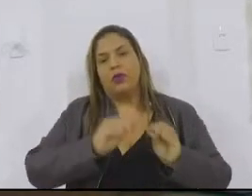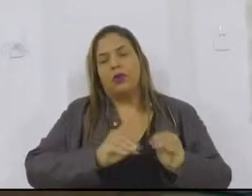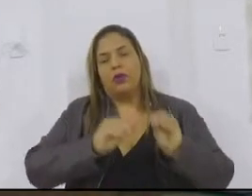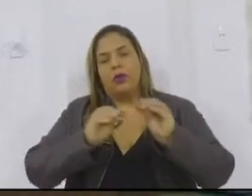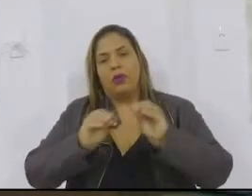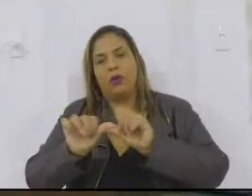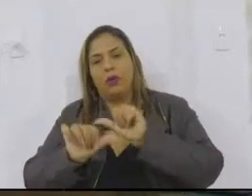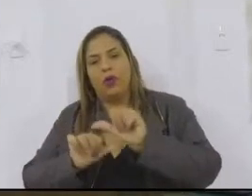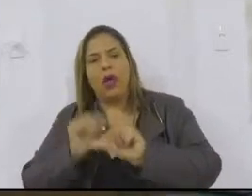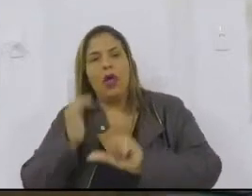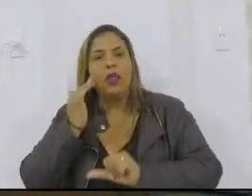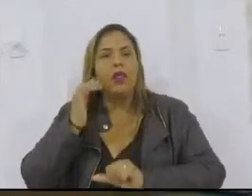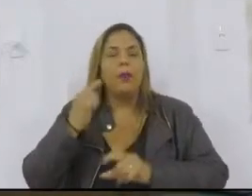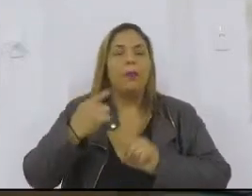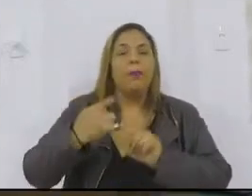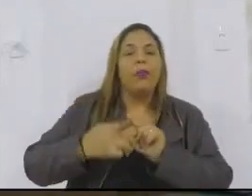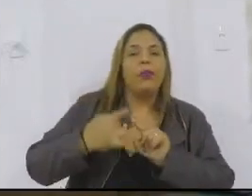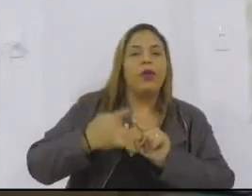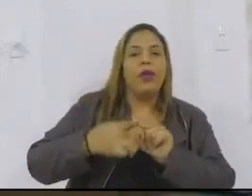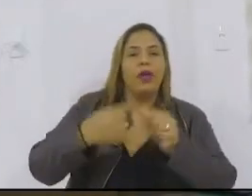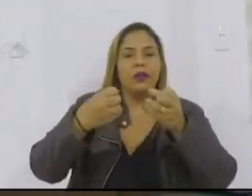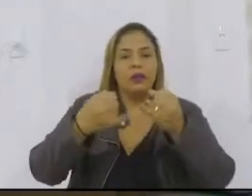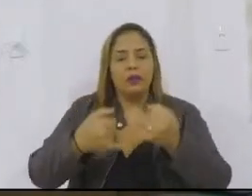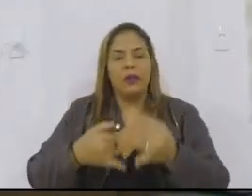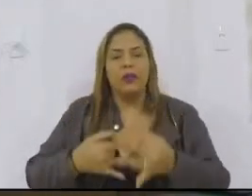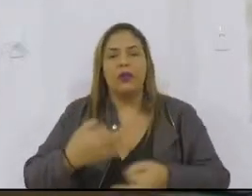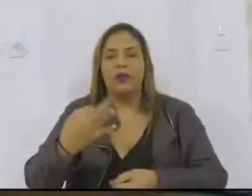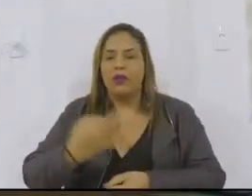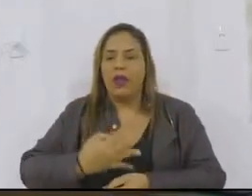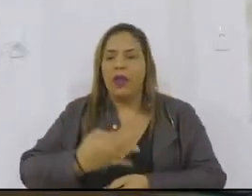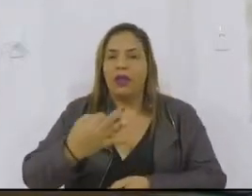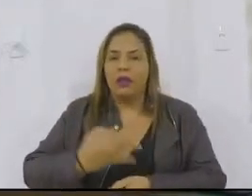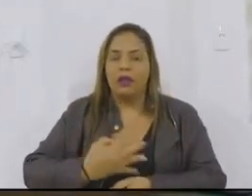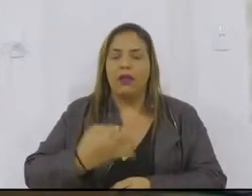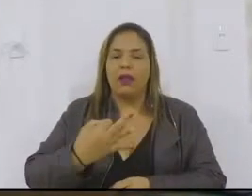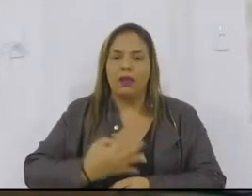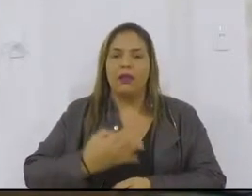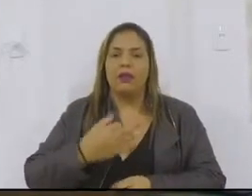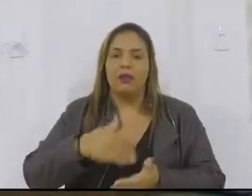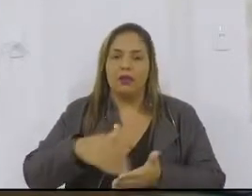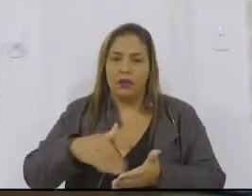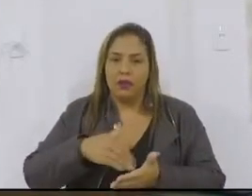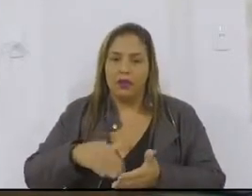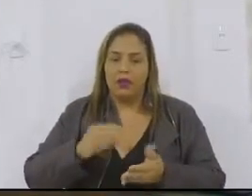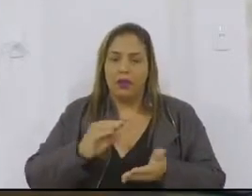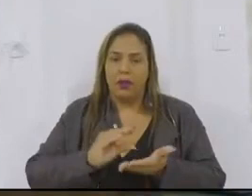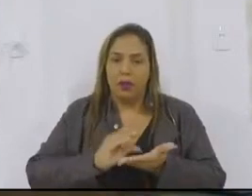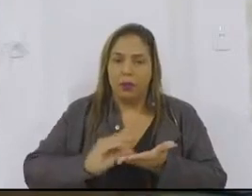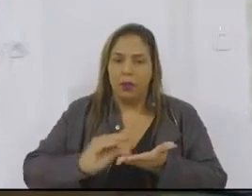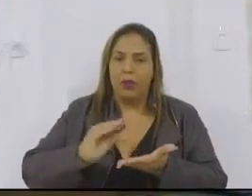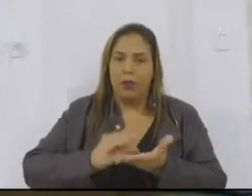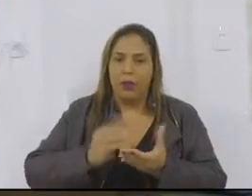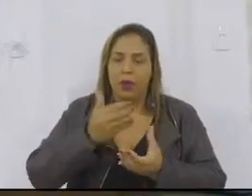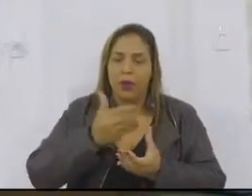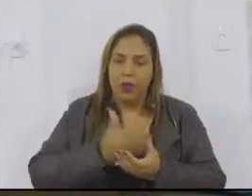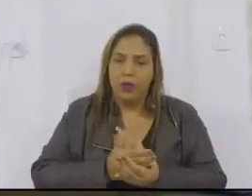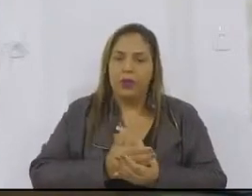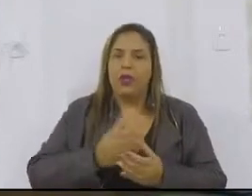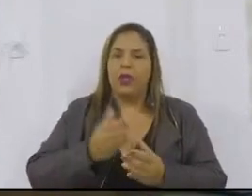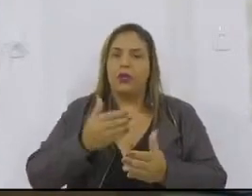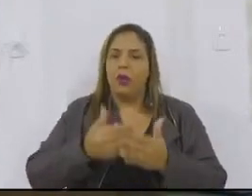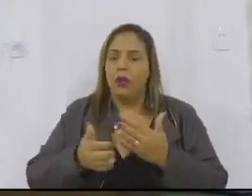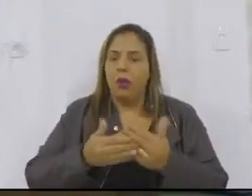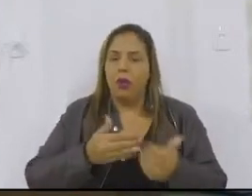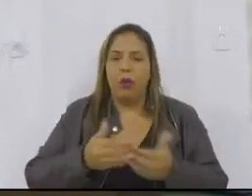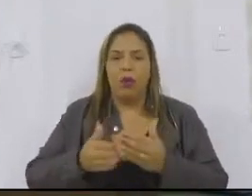entendendo ser mais adequado que o mesmo esteja nessa secretaria. O processo de suplementação, seja ela em qual modalidade for, que é uma